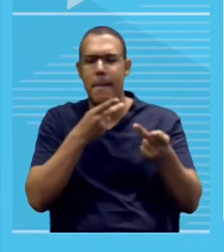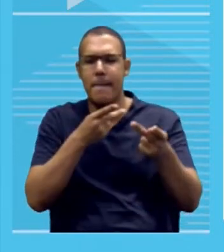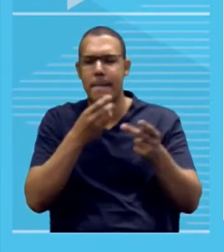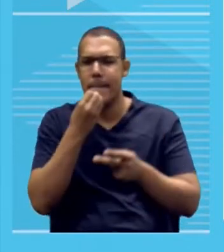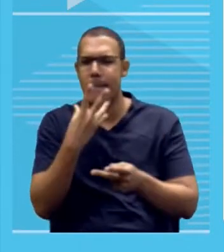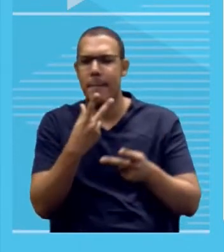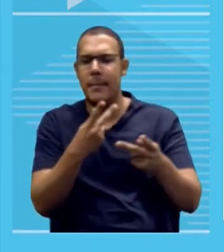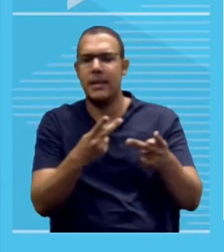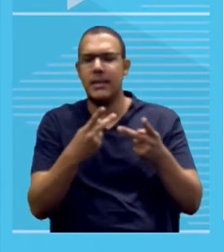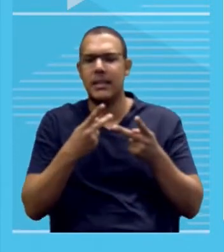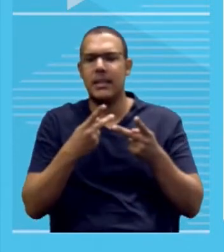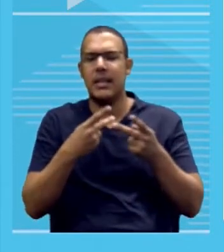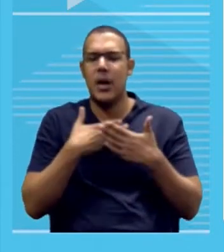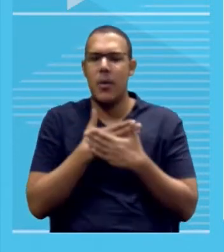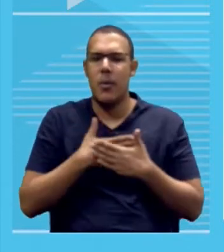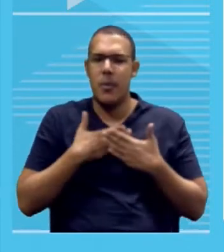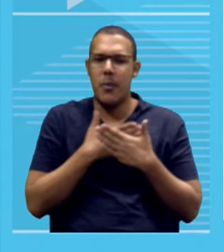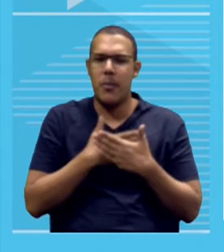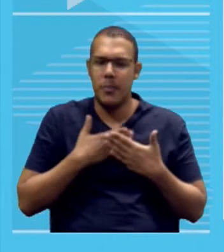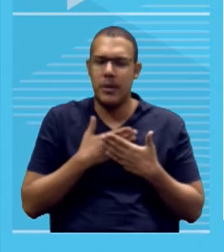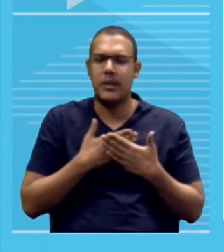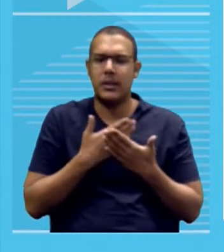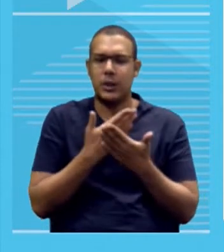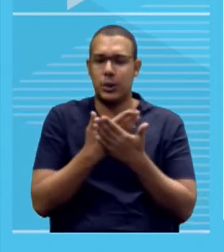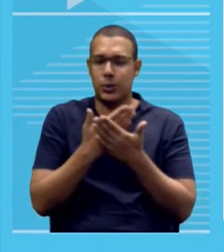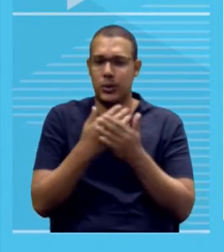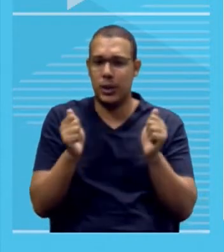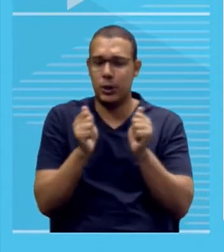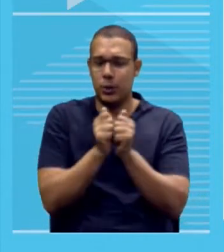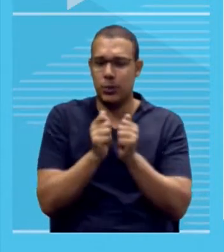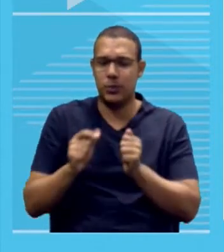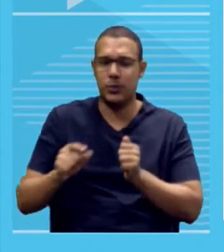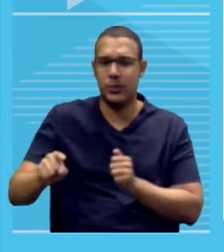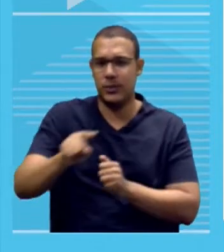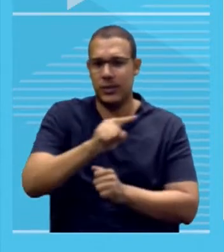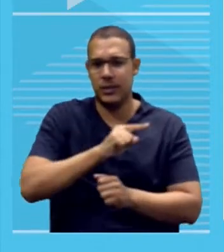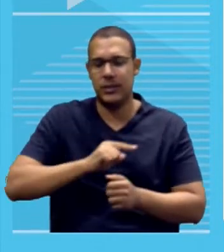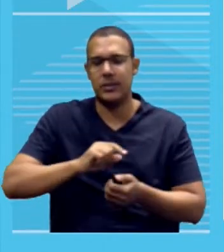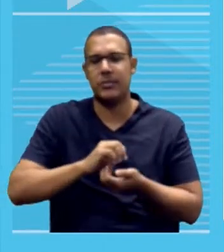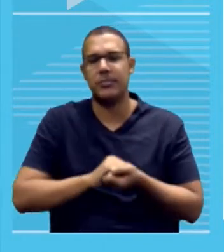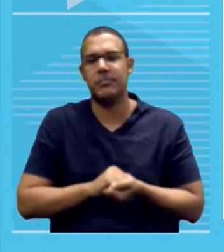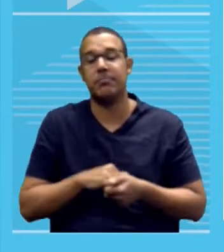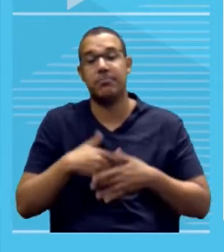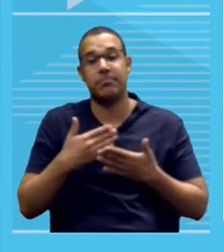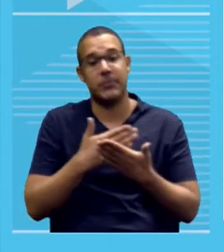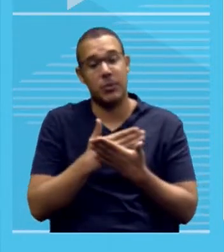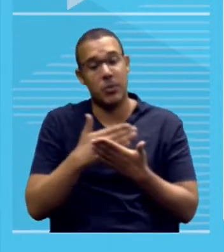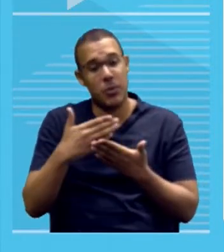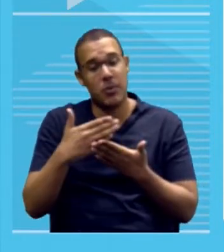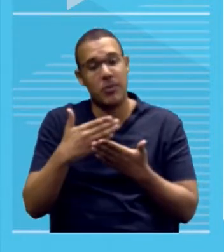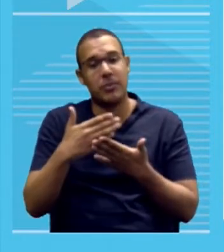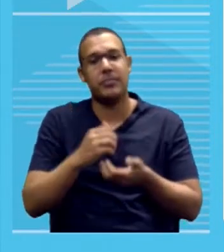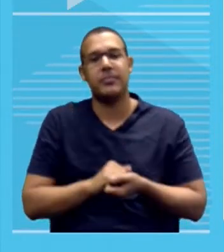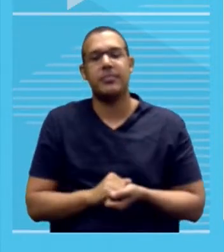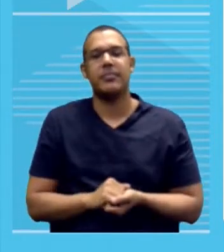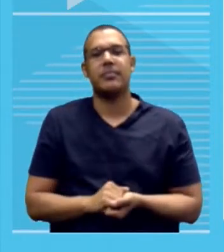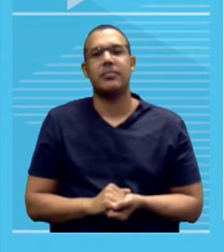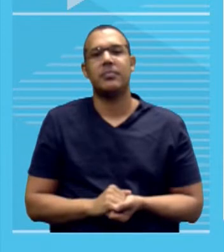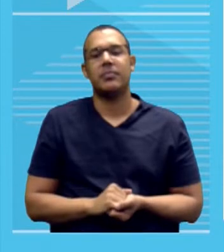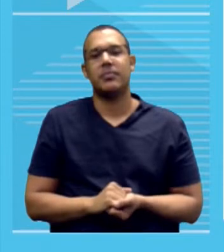um prazer poder compartilhar minha sala de aula com vocês Tá gente então vamos que vamos né que já estamos